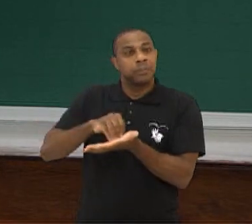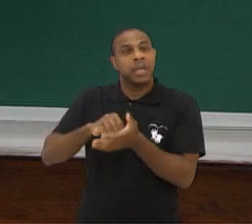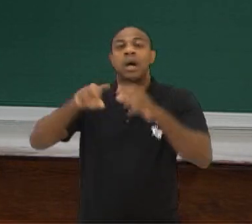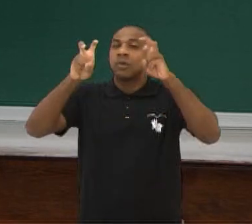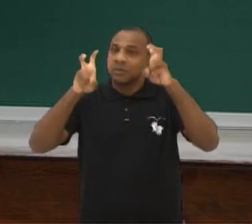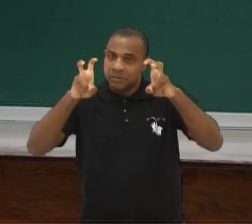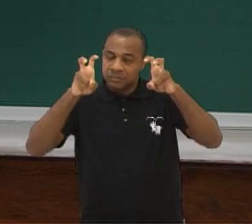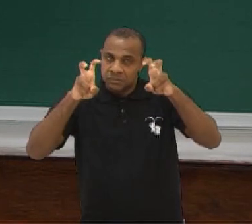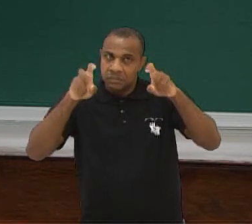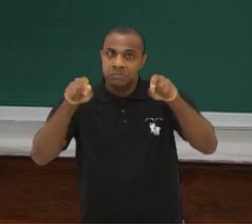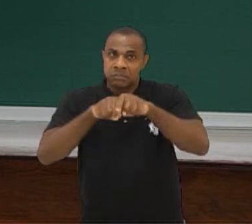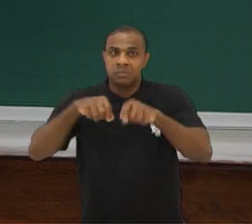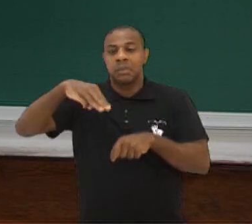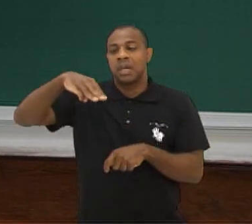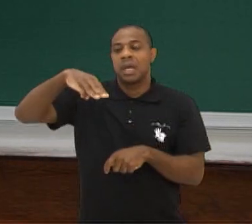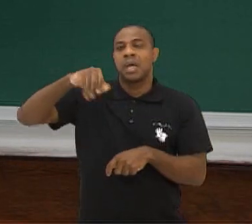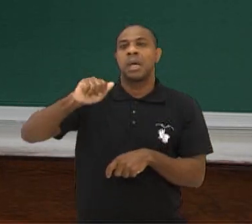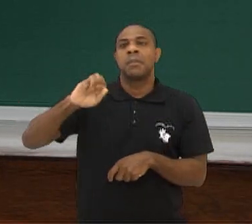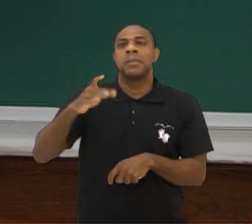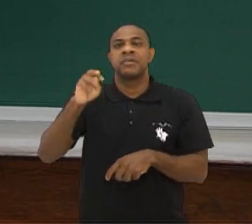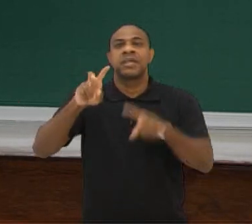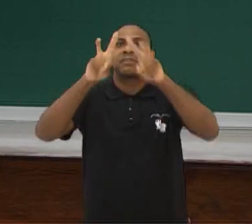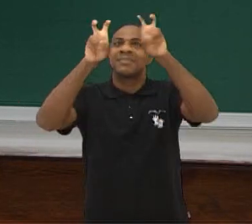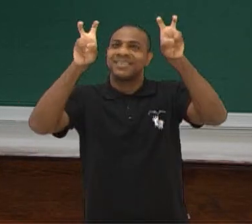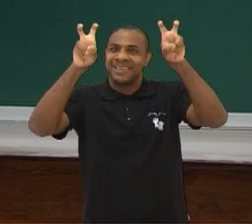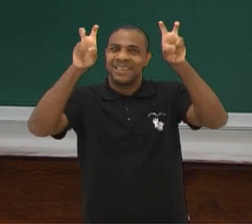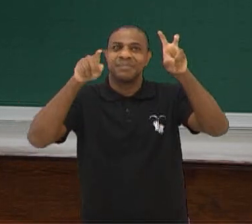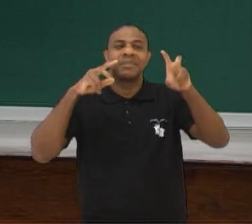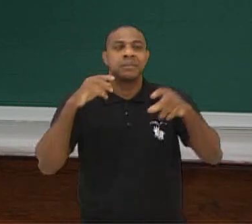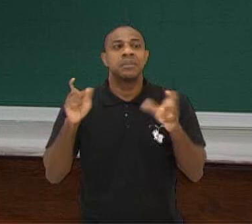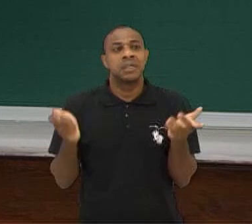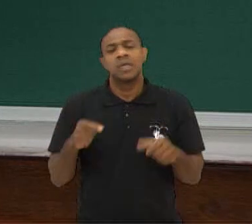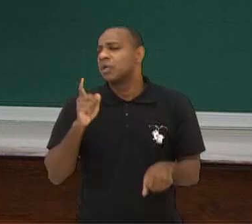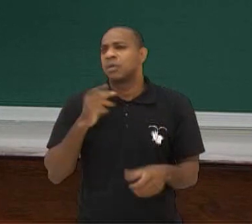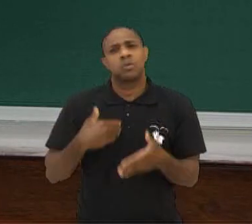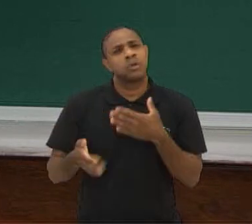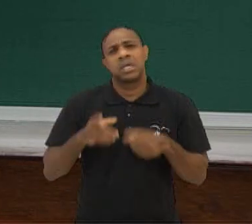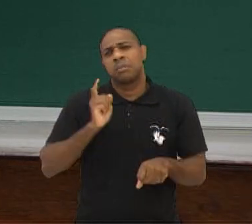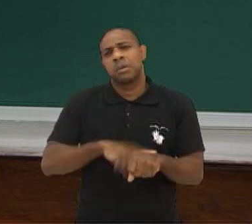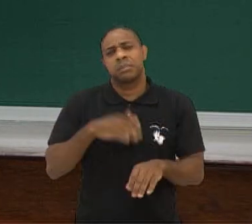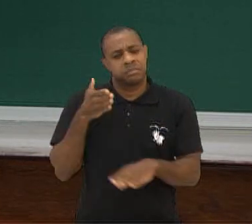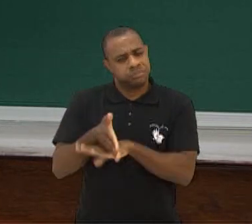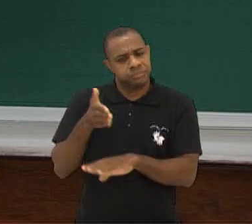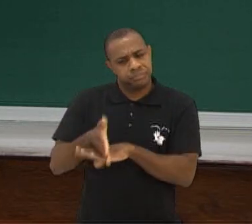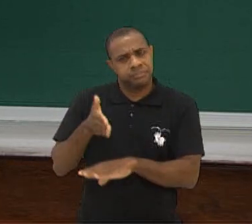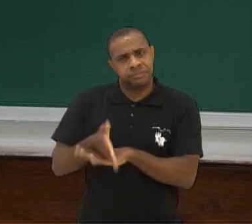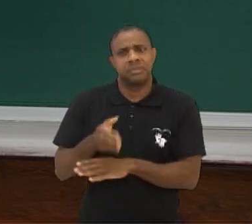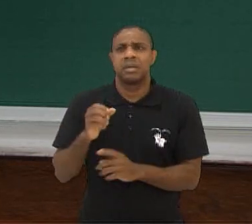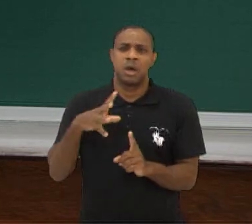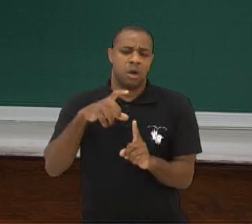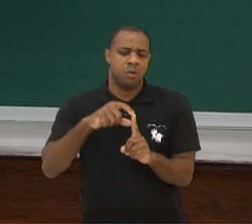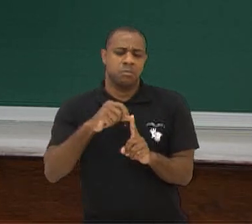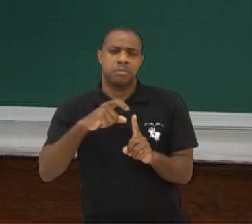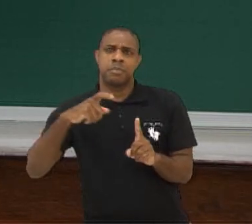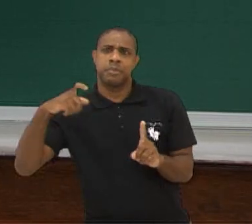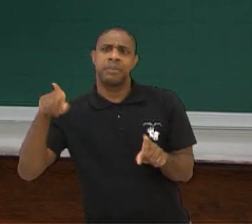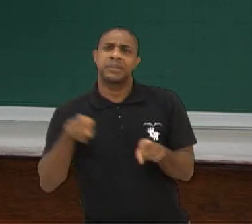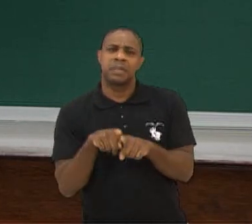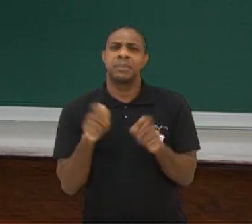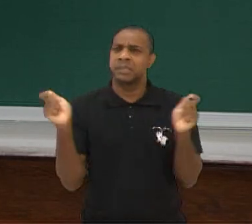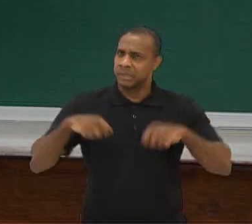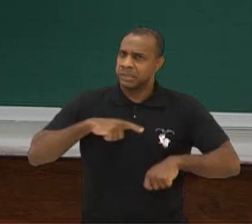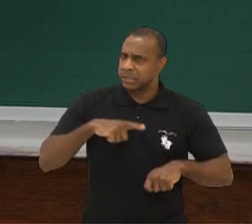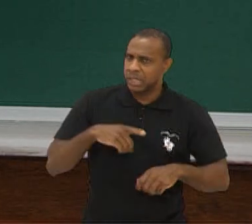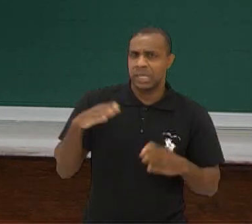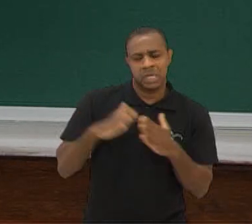título, a manchete dessa notícia, e no momento em que ele estiver ali com acesso a uma rede Wi-Fi, a uma internet, tiver um